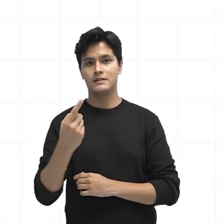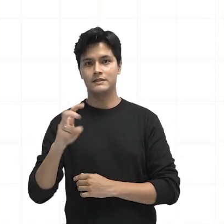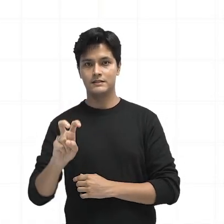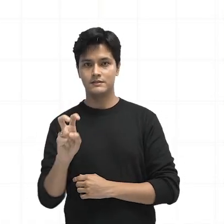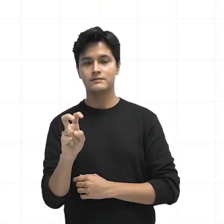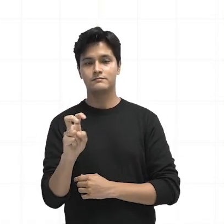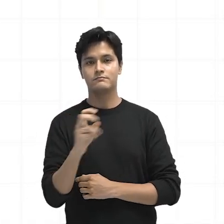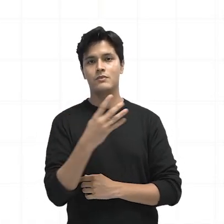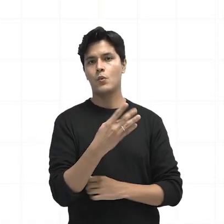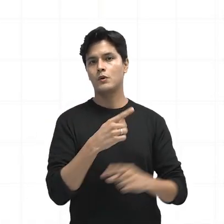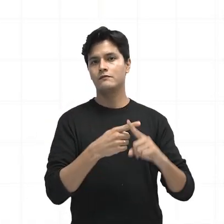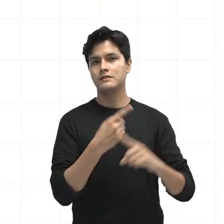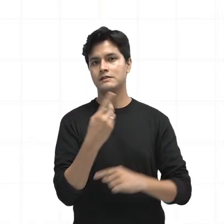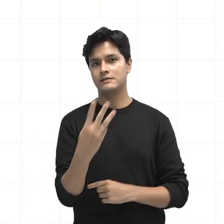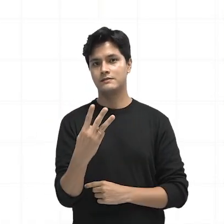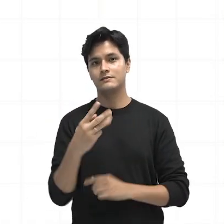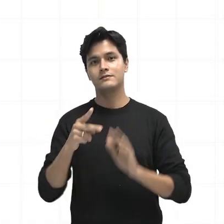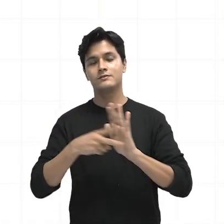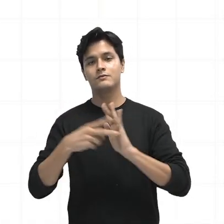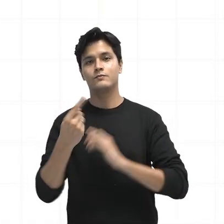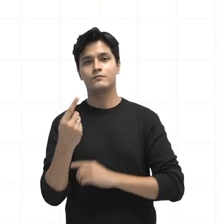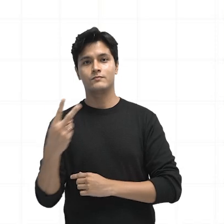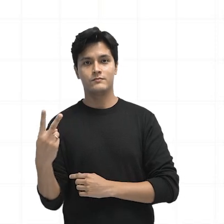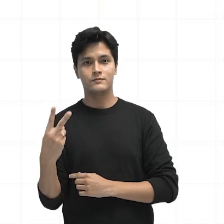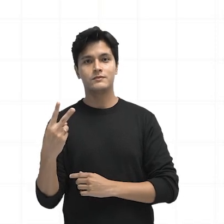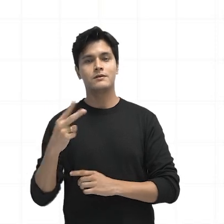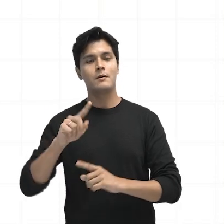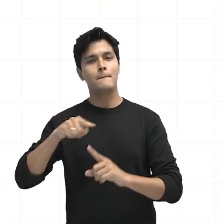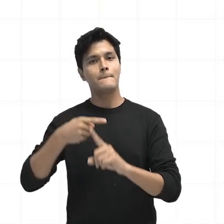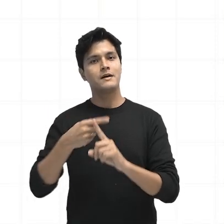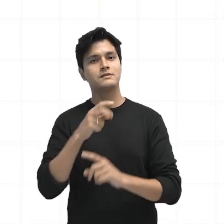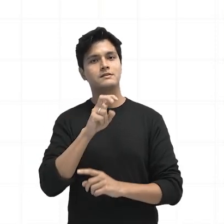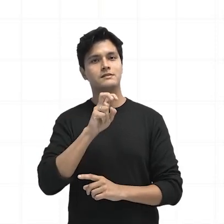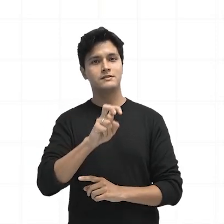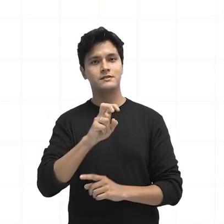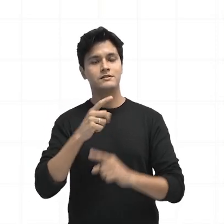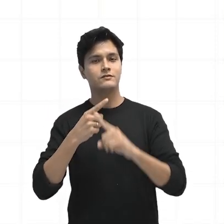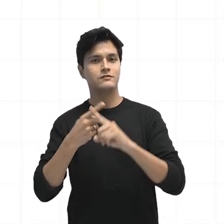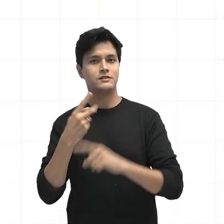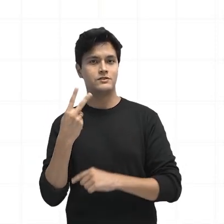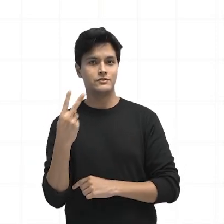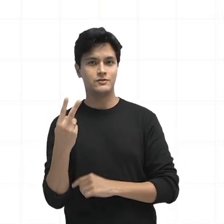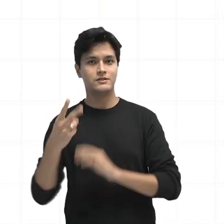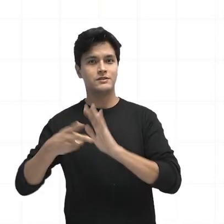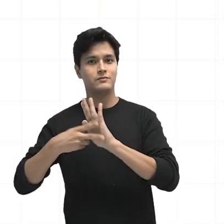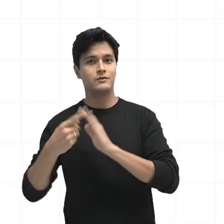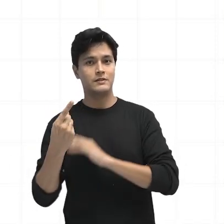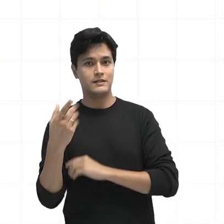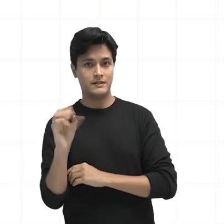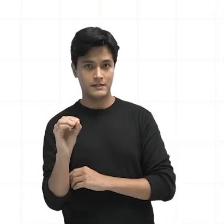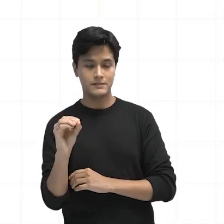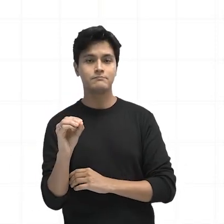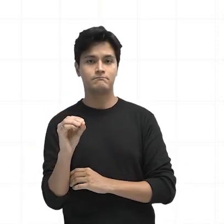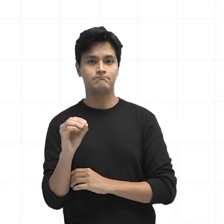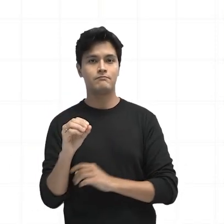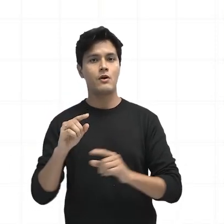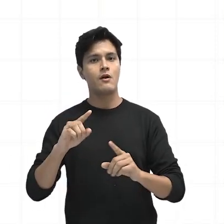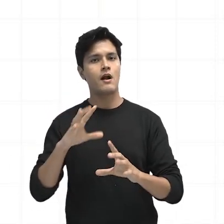é 12, mais 5 vezes 2 é 10. E aí, realizando a soma,